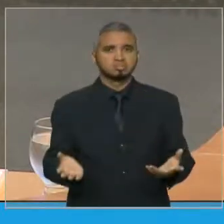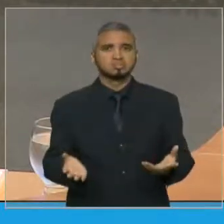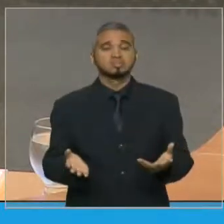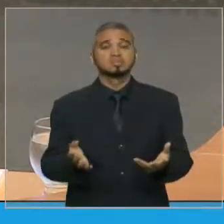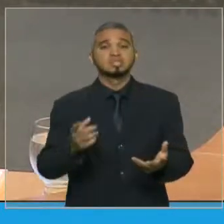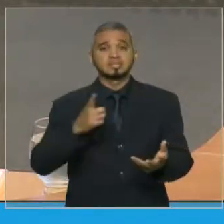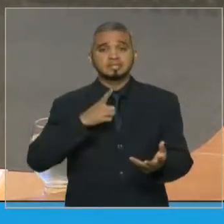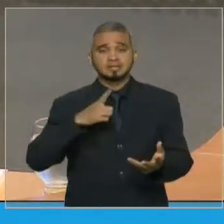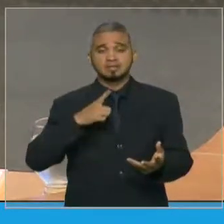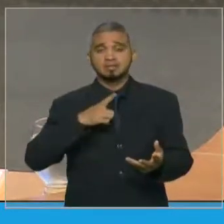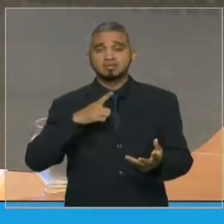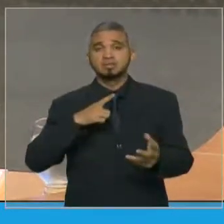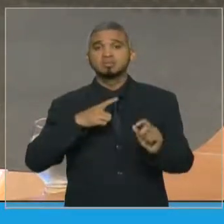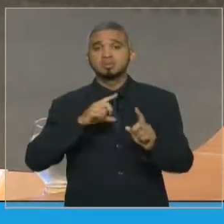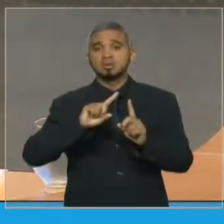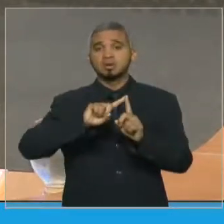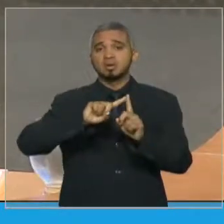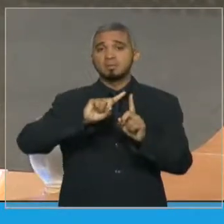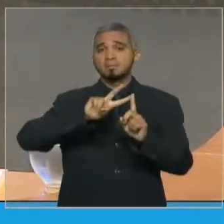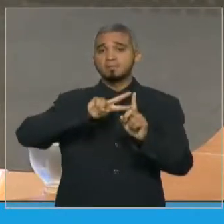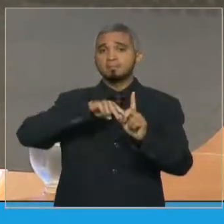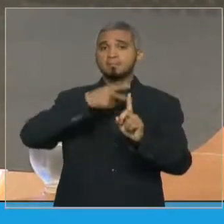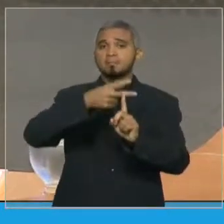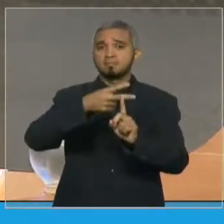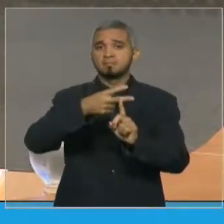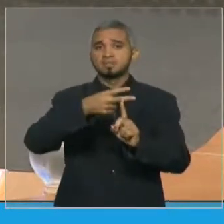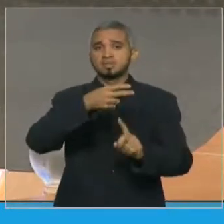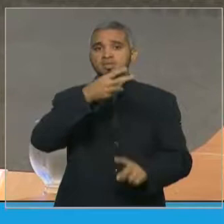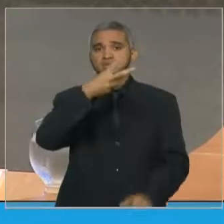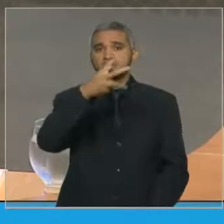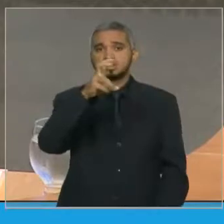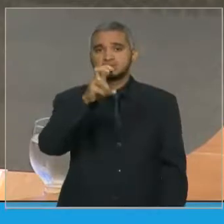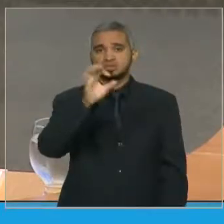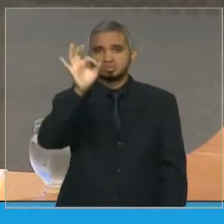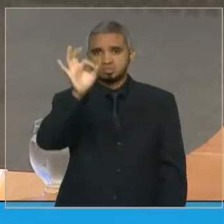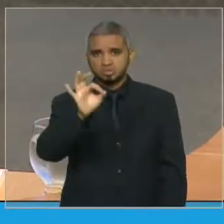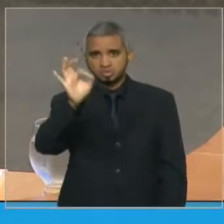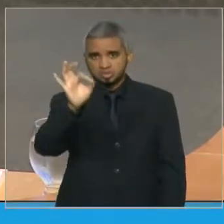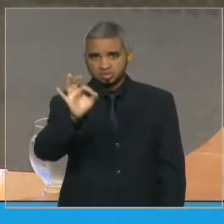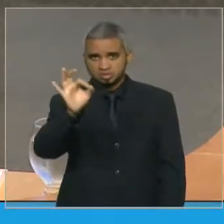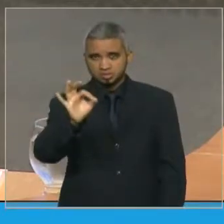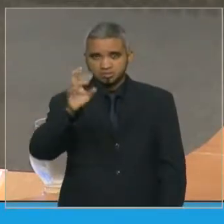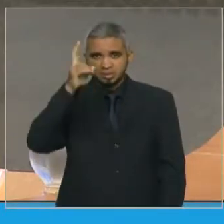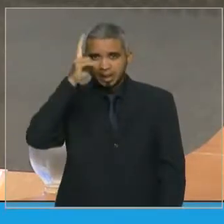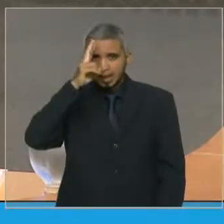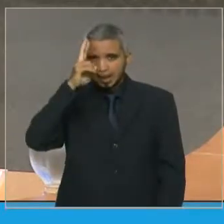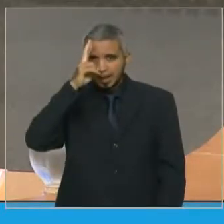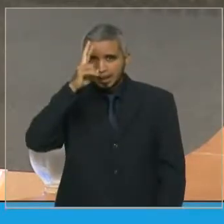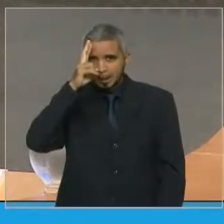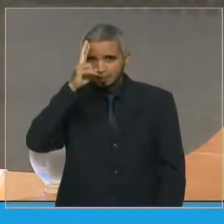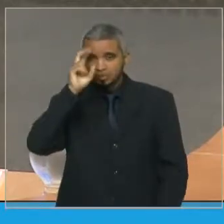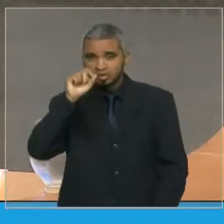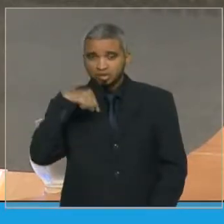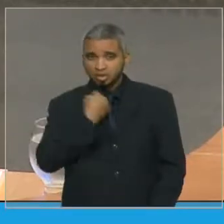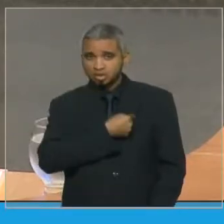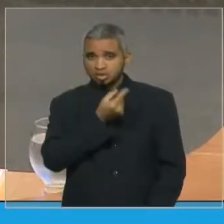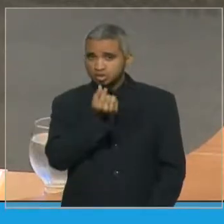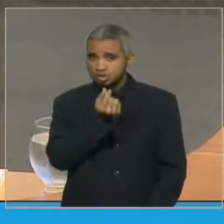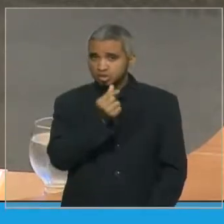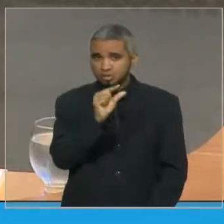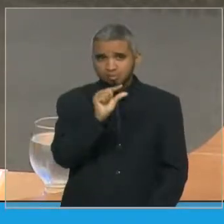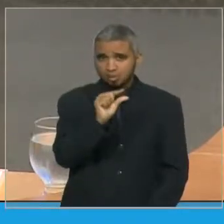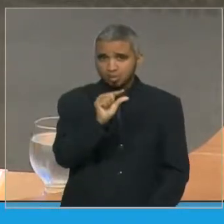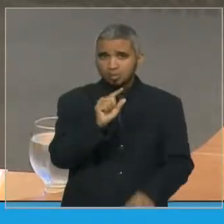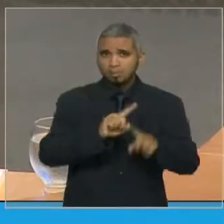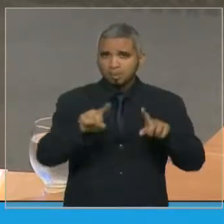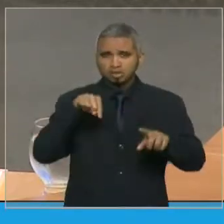de 35% em relação ao ano anterior. Lembrem que eu falei mais com menos. A Receita